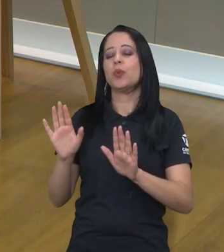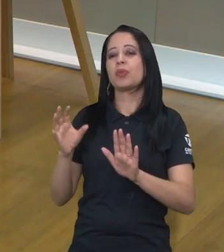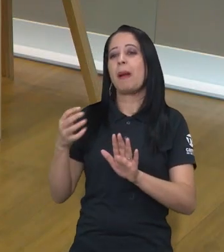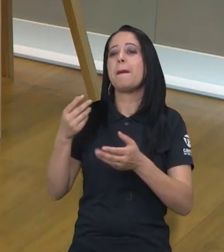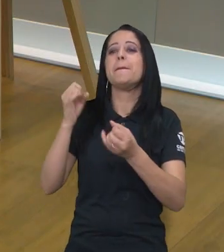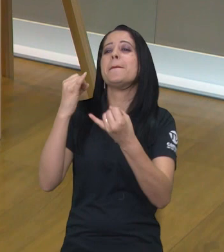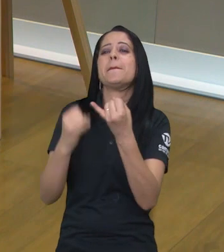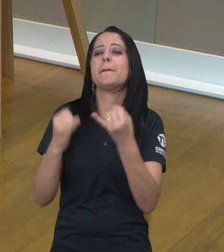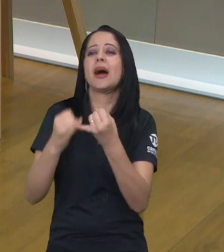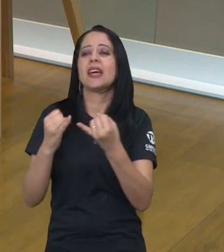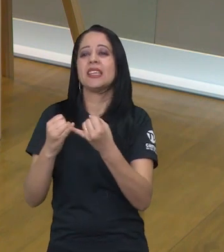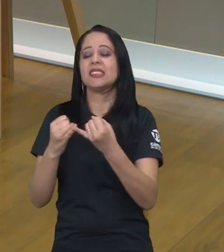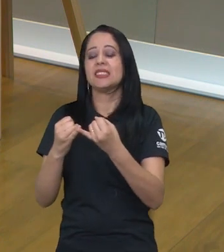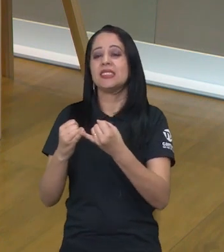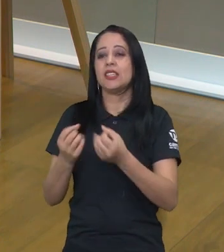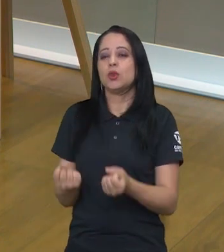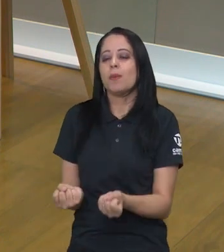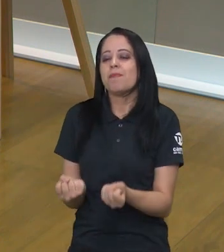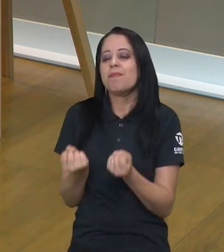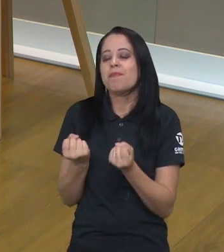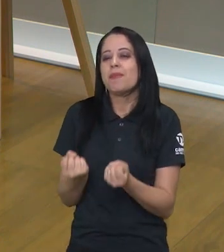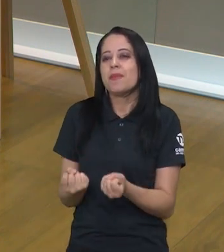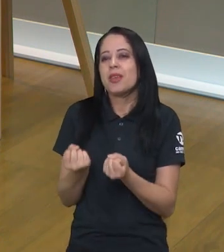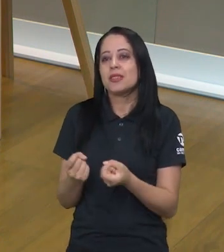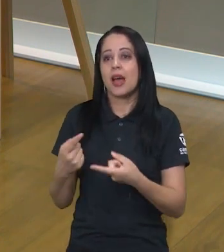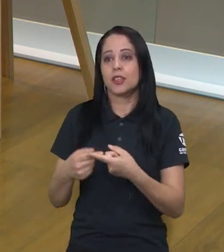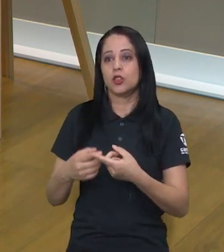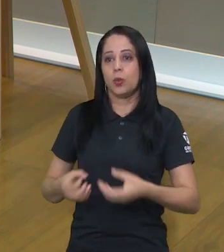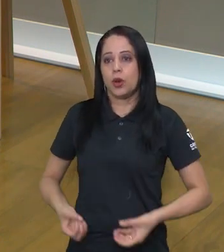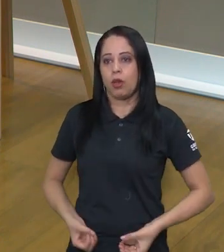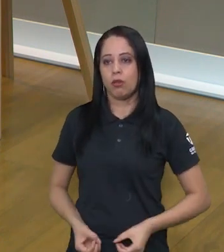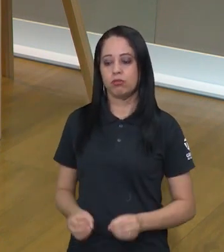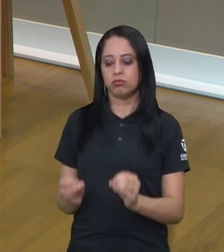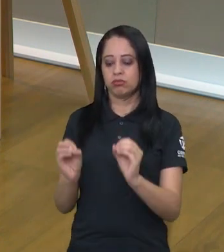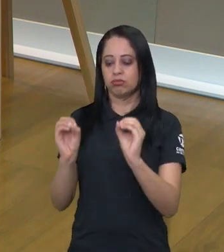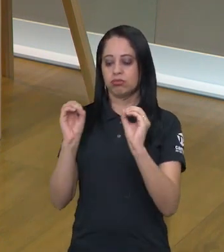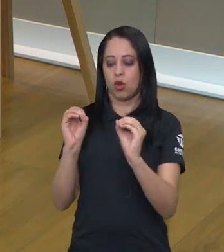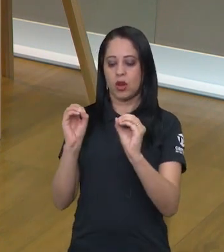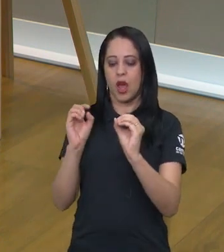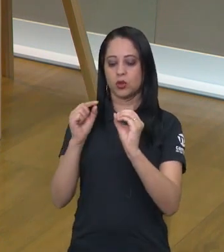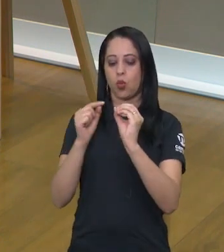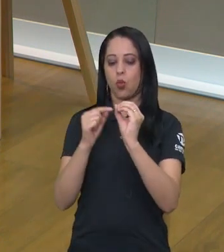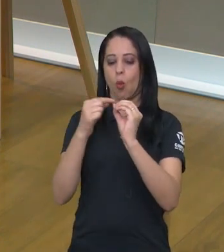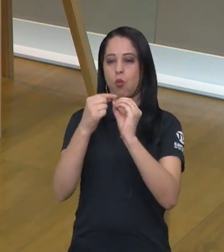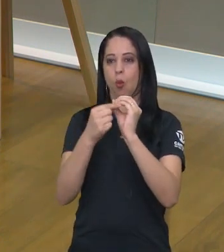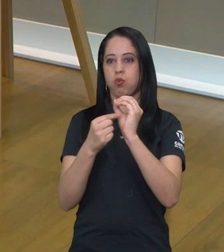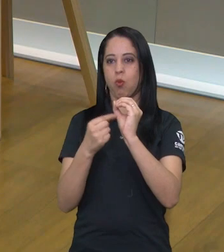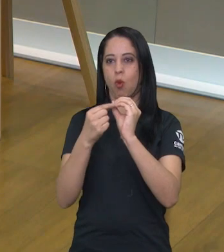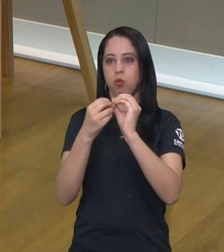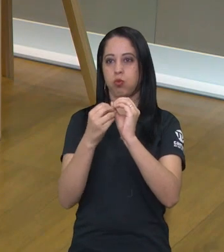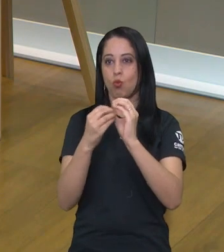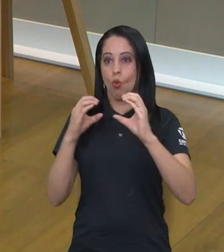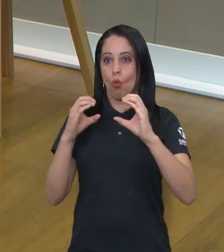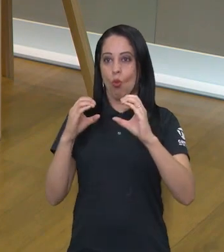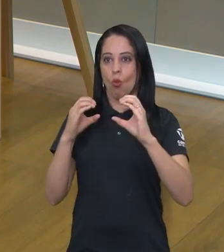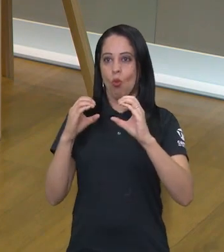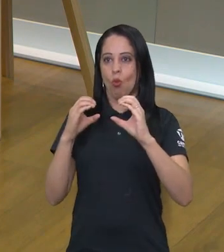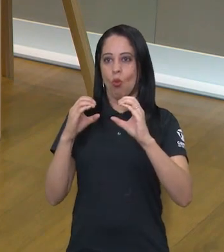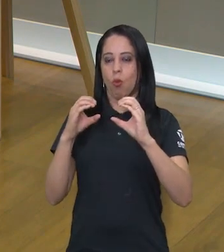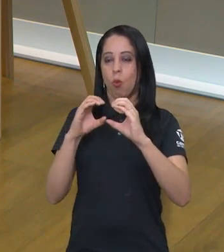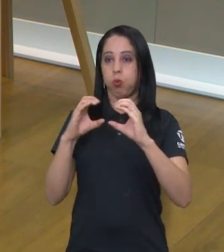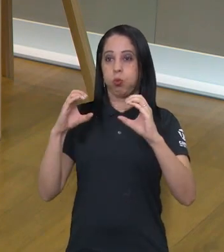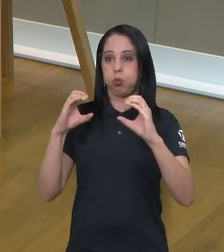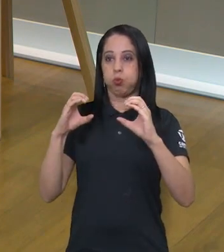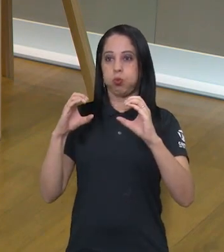vai crescendo. Fica pesado. Porque está produzindo um monte de ovinho de uma vez só. Entendi. Então ele fica pesadinho e ele